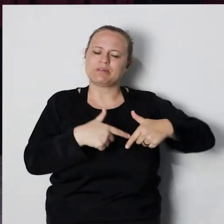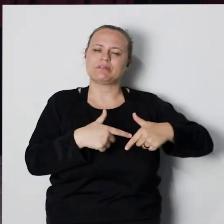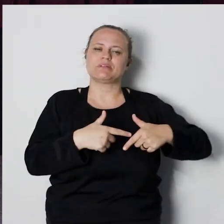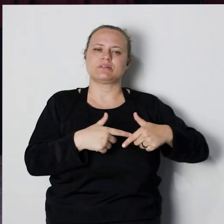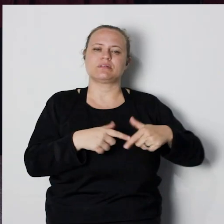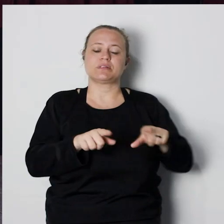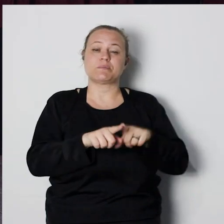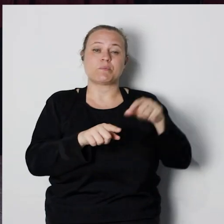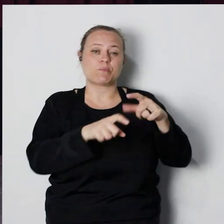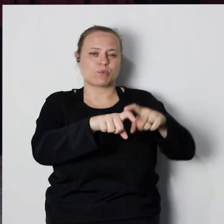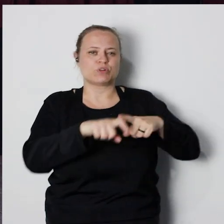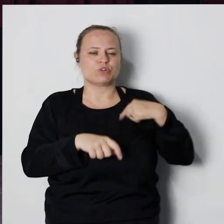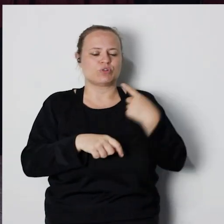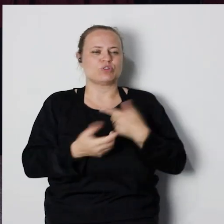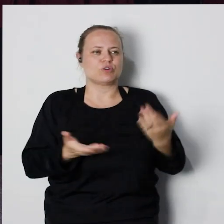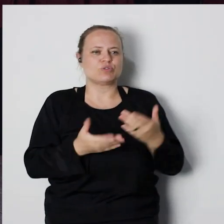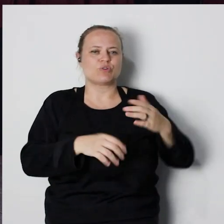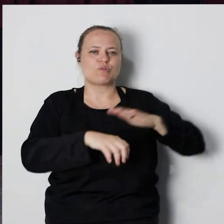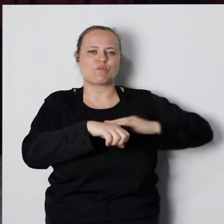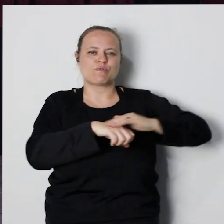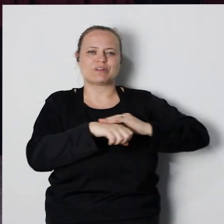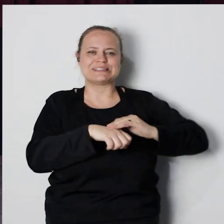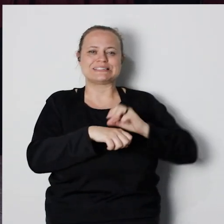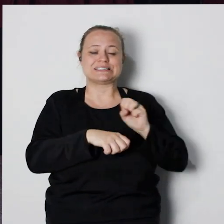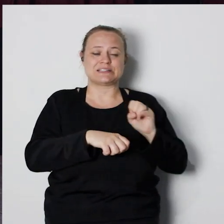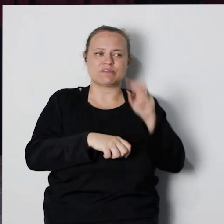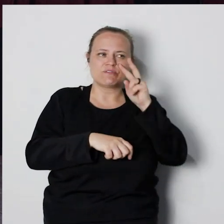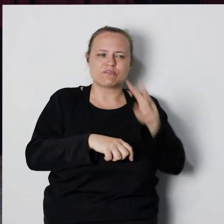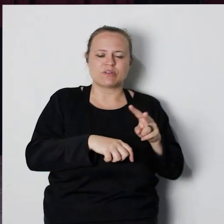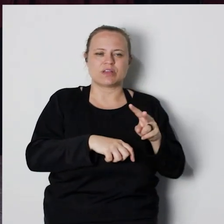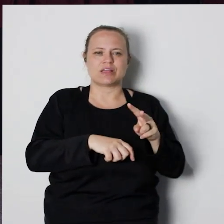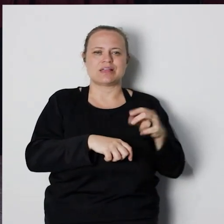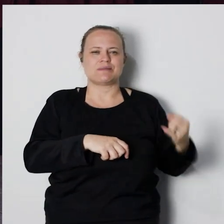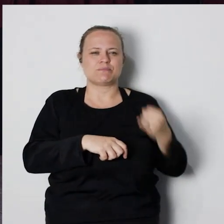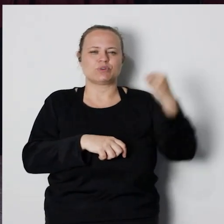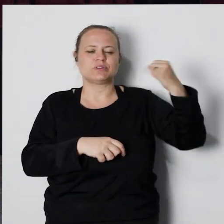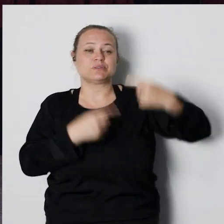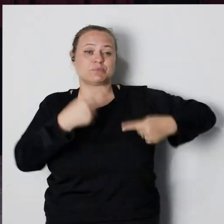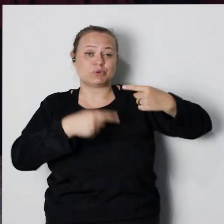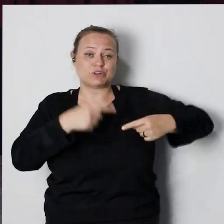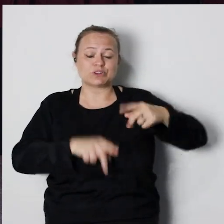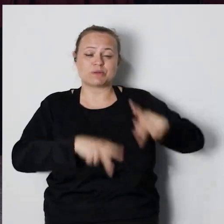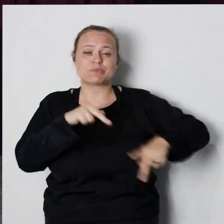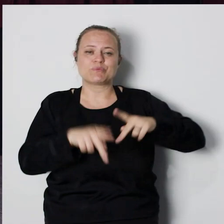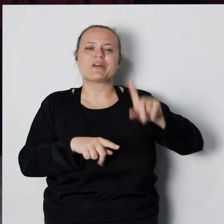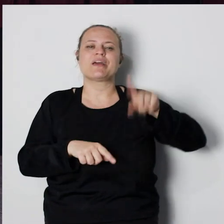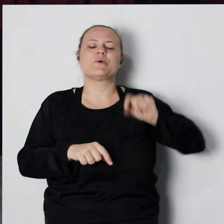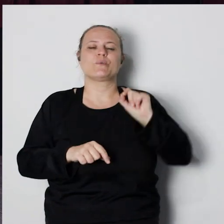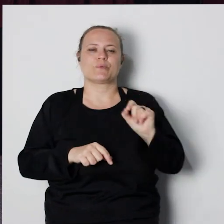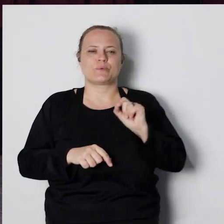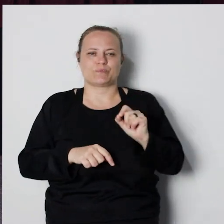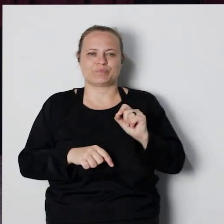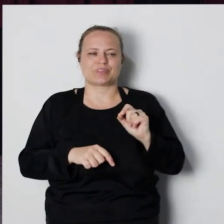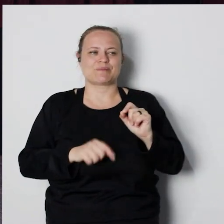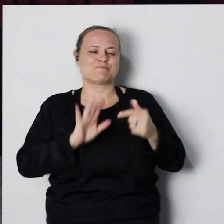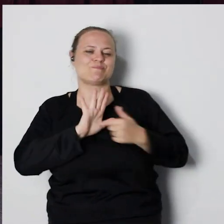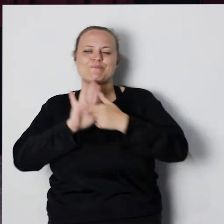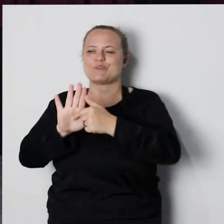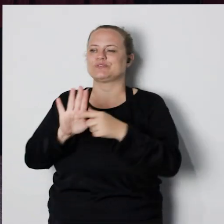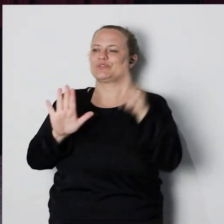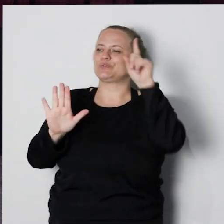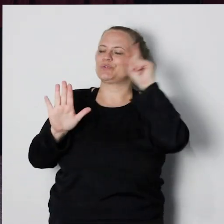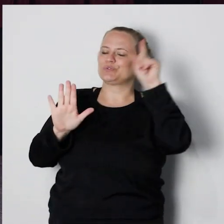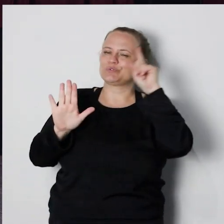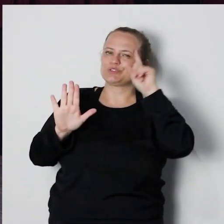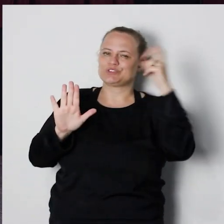de trabalho da administração pública da cultura. Eu acho que aí é por isso que na nossa conversa, né, quando a